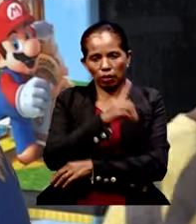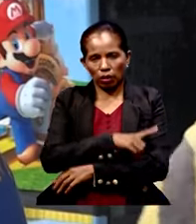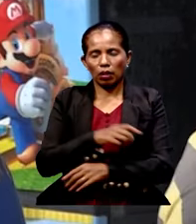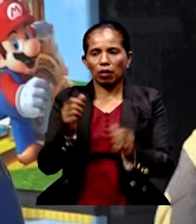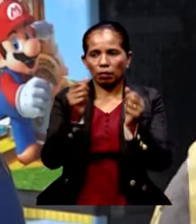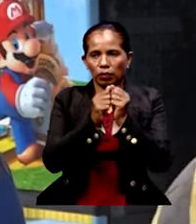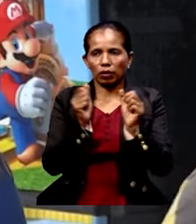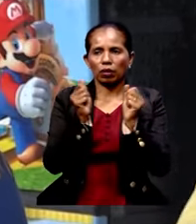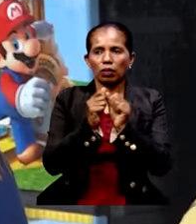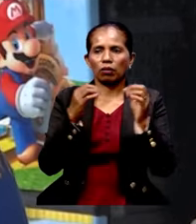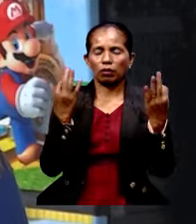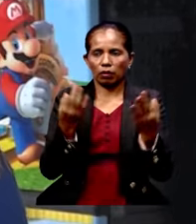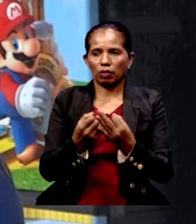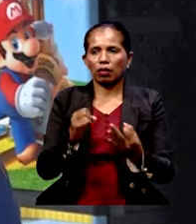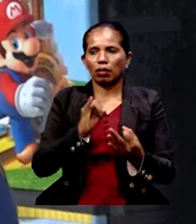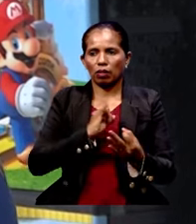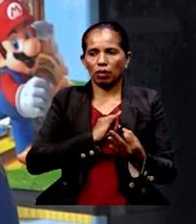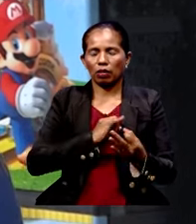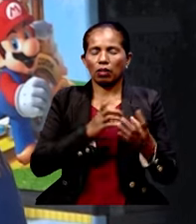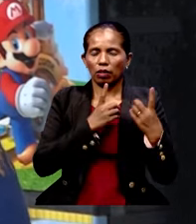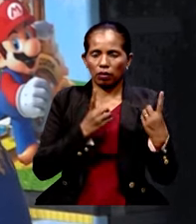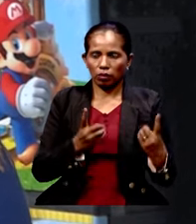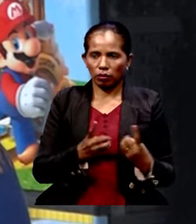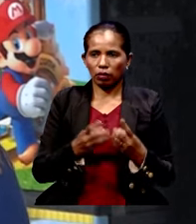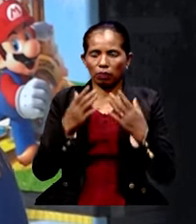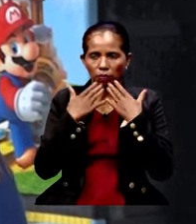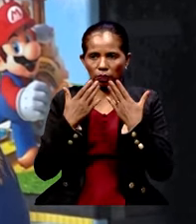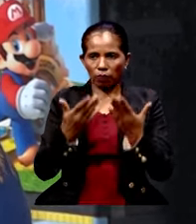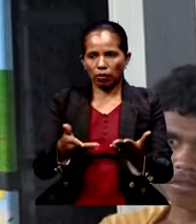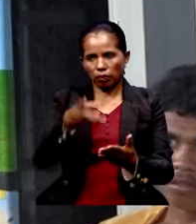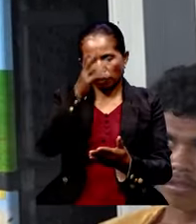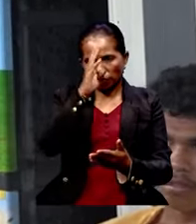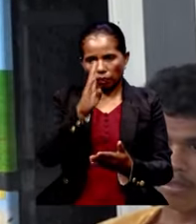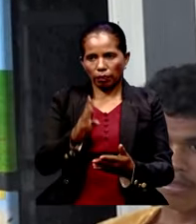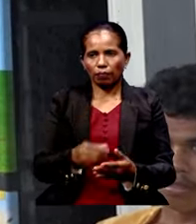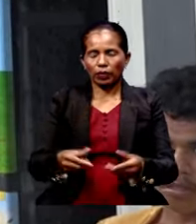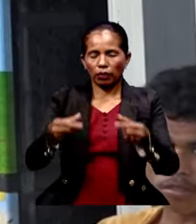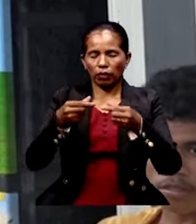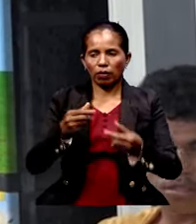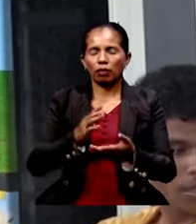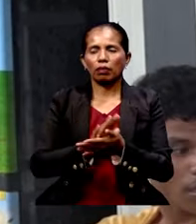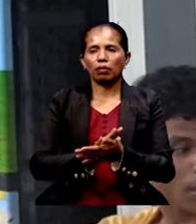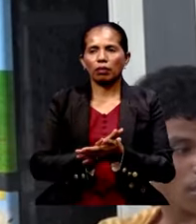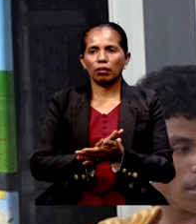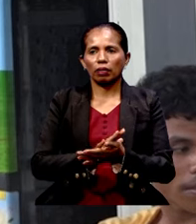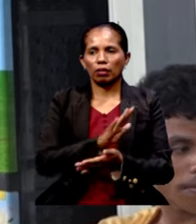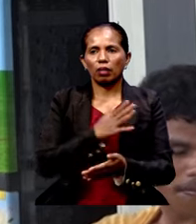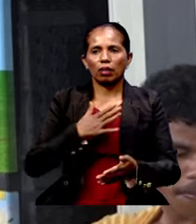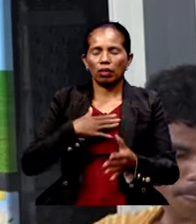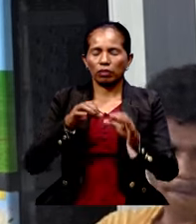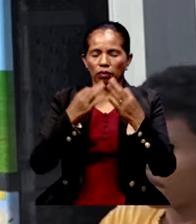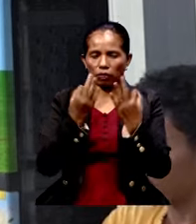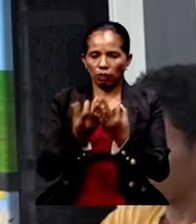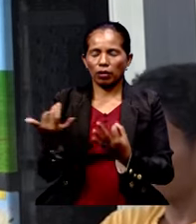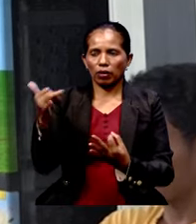o familia sira nebe hau agradece e obrigado mos ba maroma. Foi la unia be vos festa ba unia familia